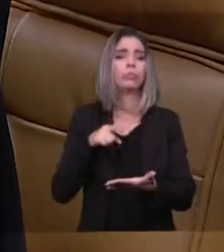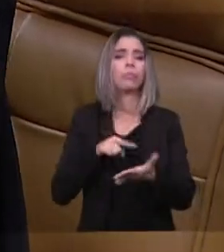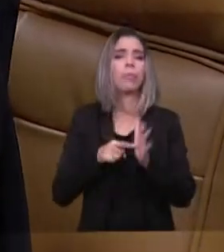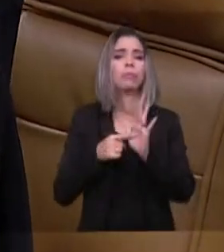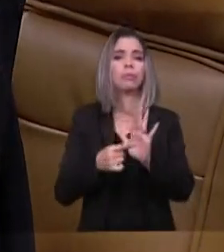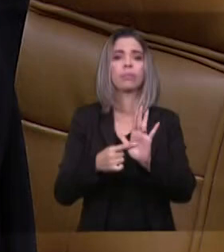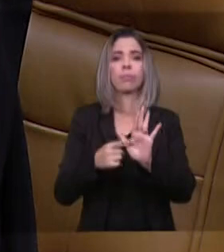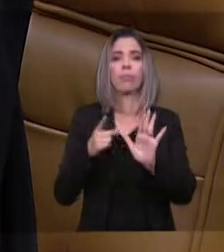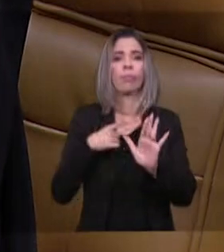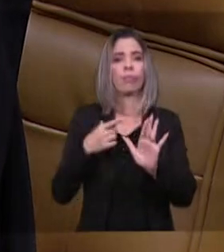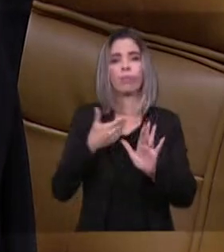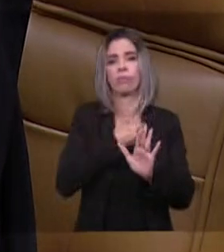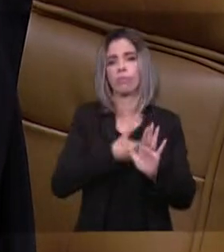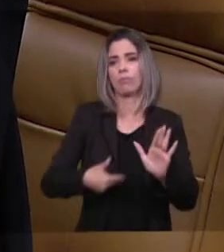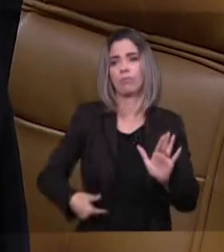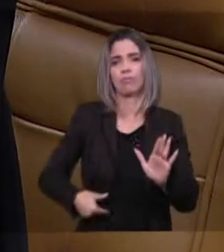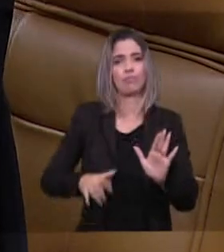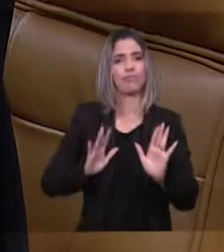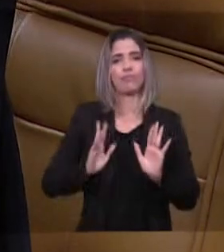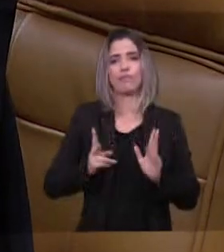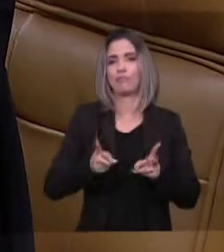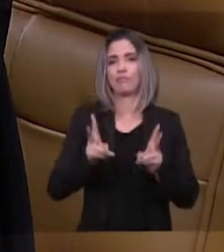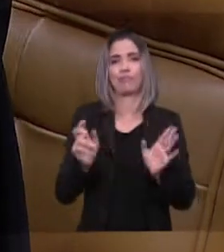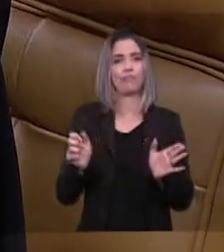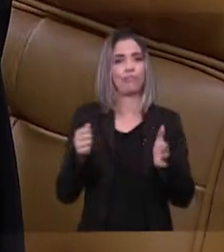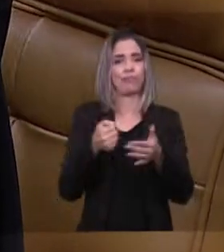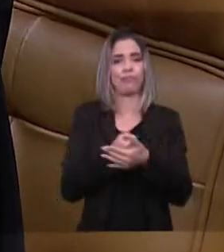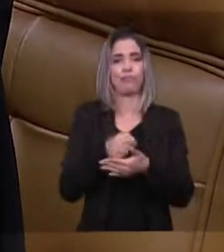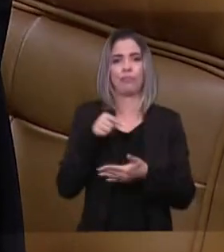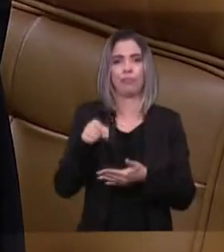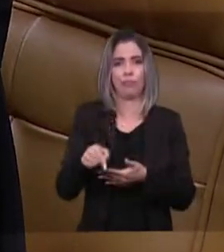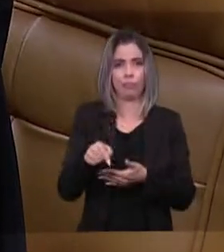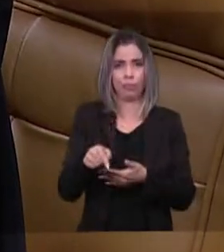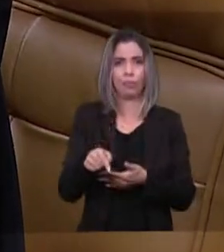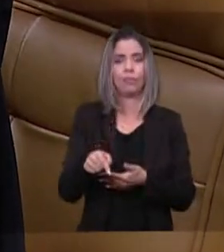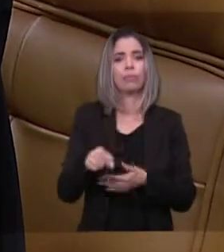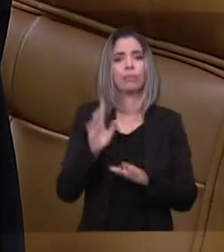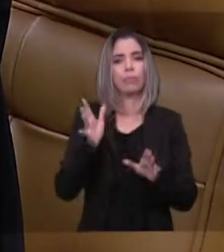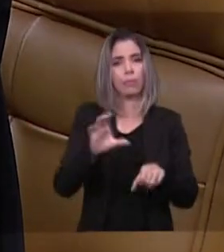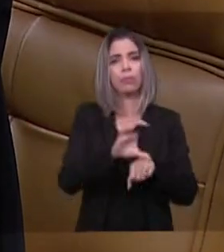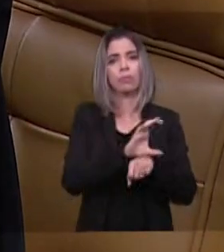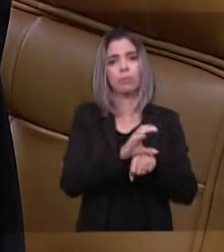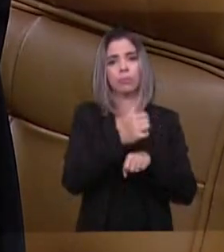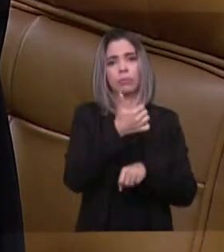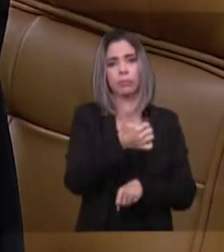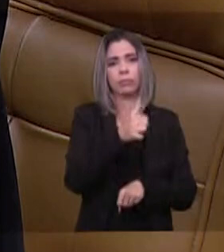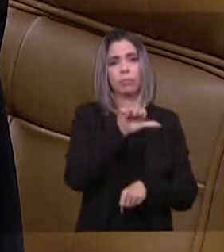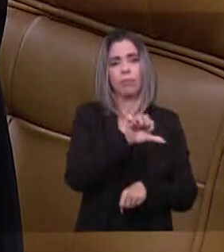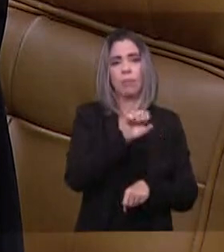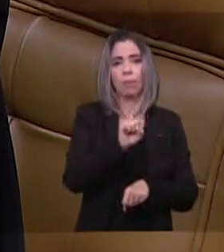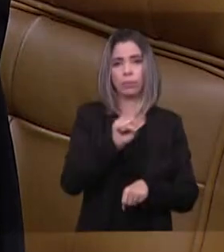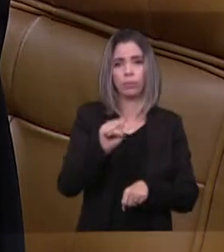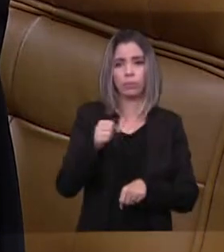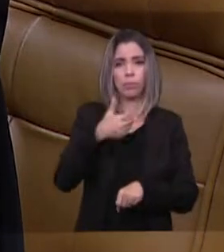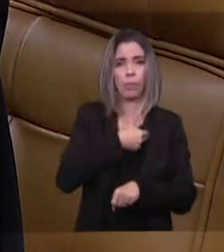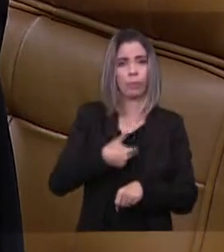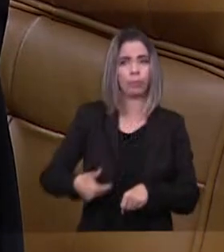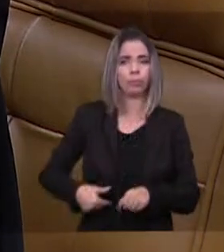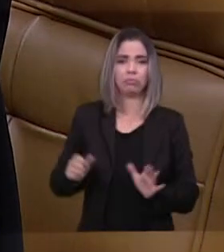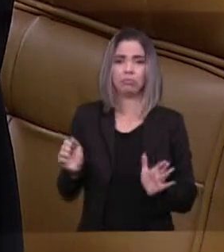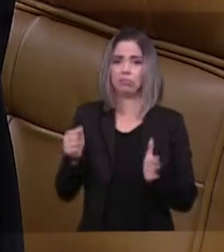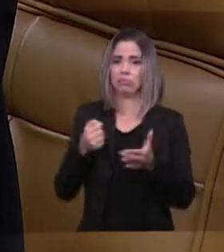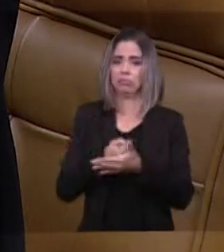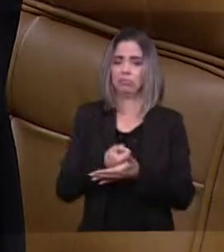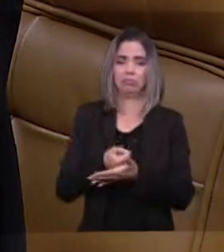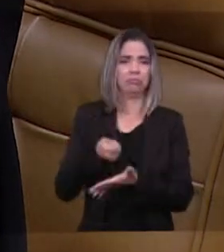na matéria. A história do país nos anos de vigência da Constituição de 88 revela que a União omitiu-se na